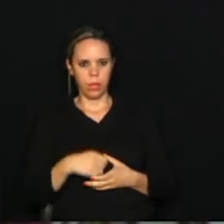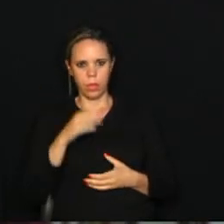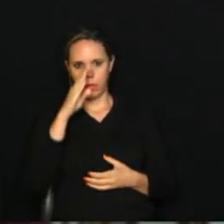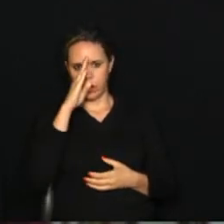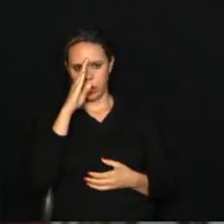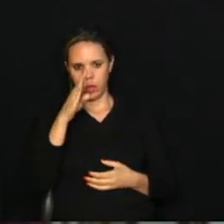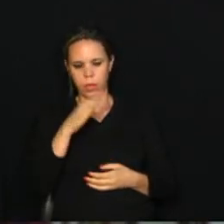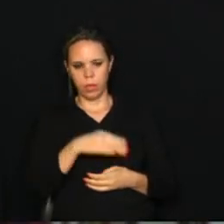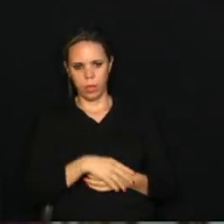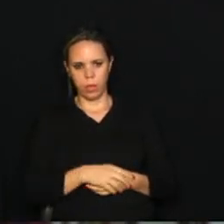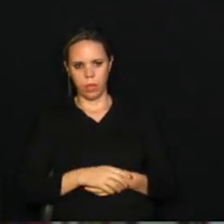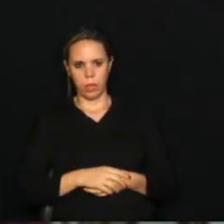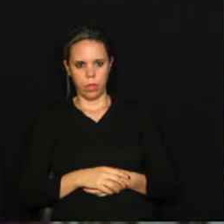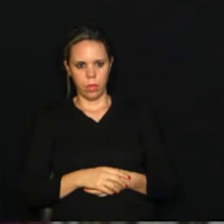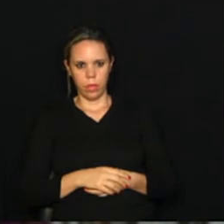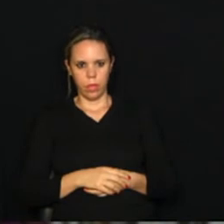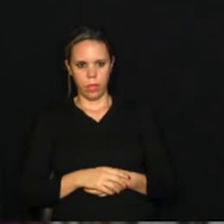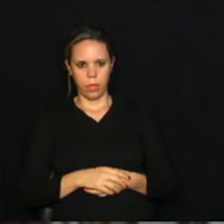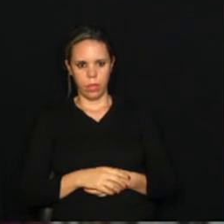principalmente